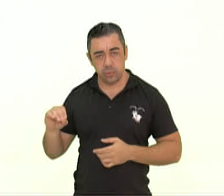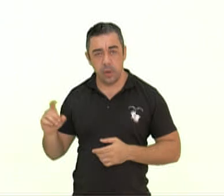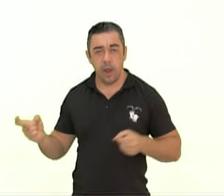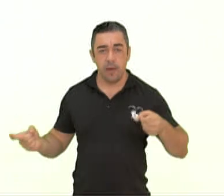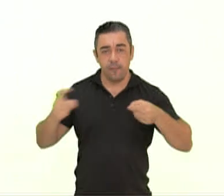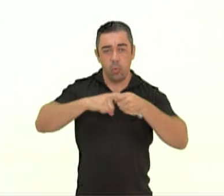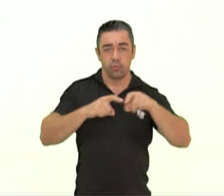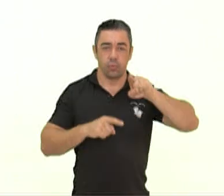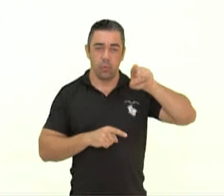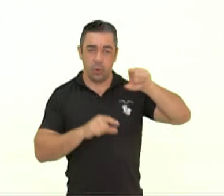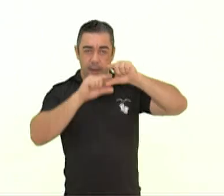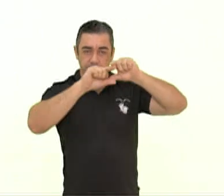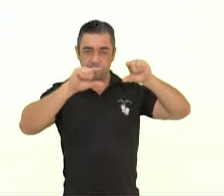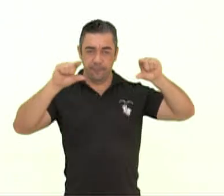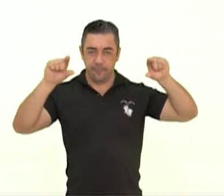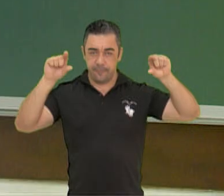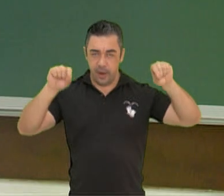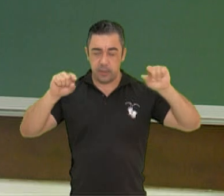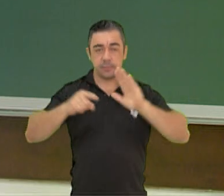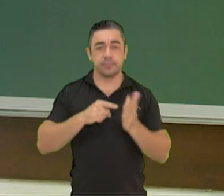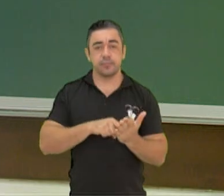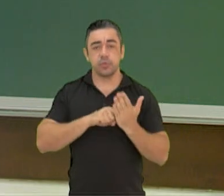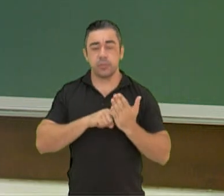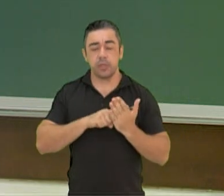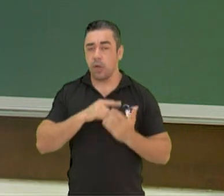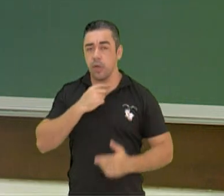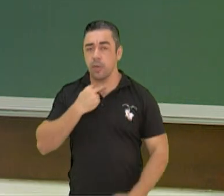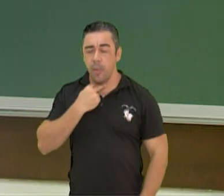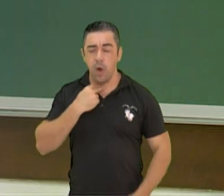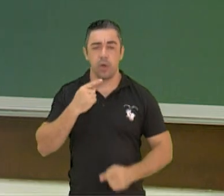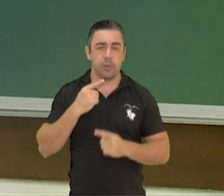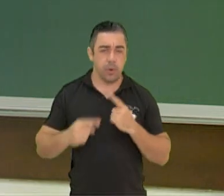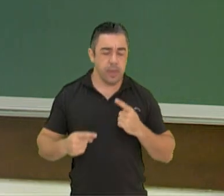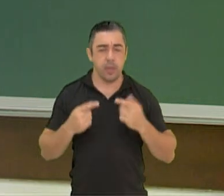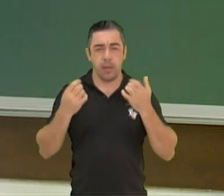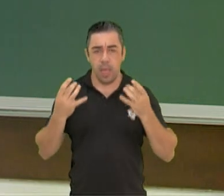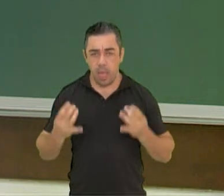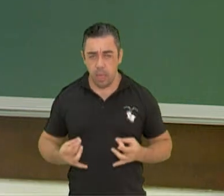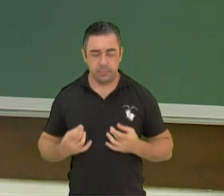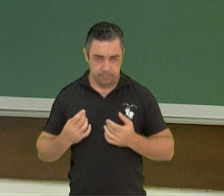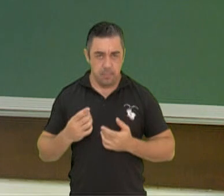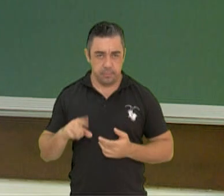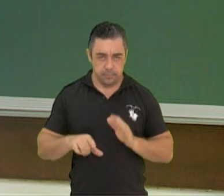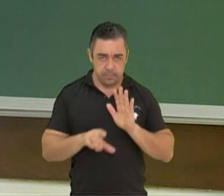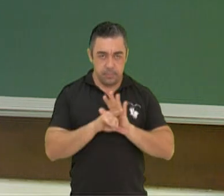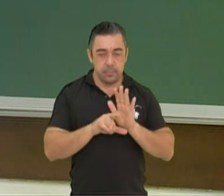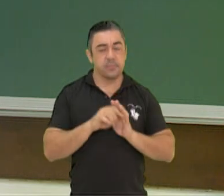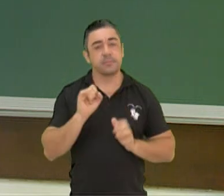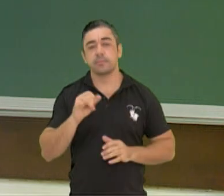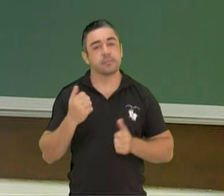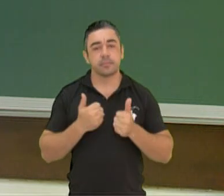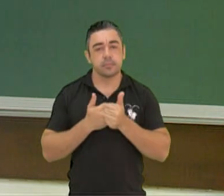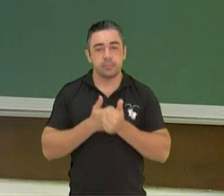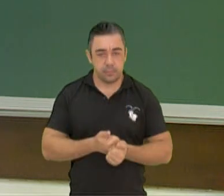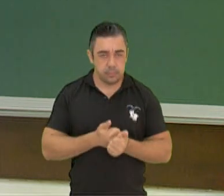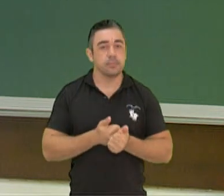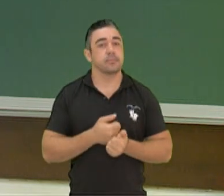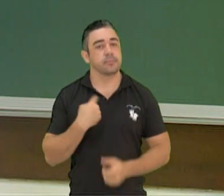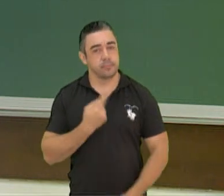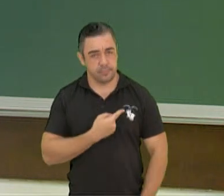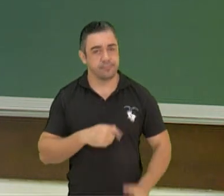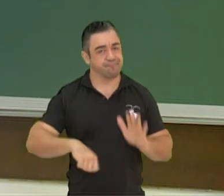aquelas palavrinhas ali, mostrando para a gente que não pode, é proibido, que tem lei e que se a gente não obedecer automaticamente temos